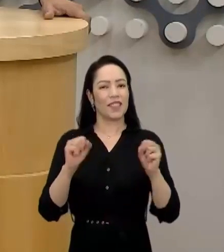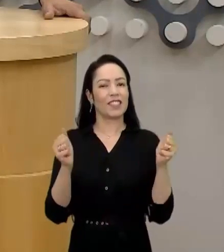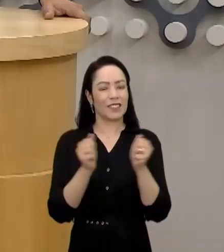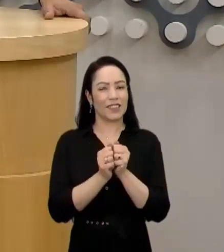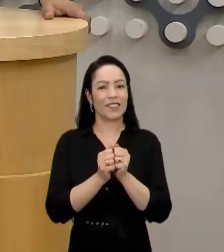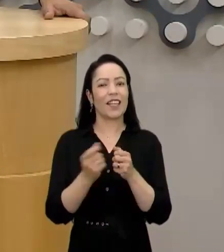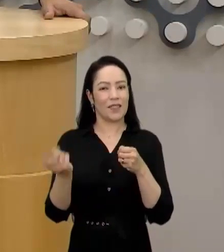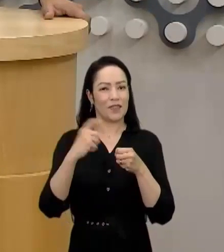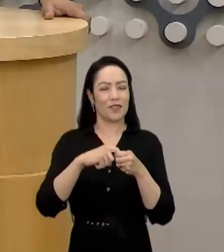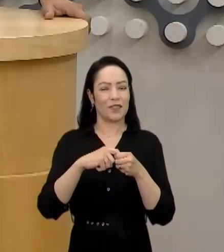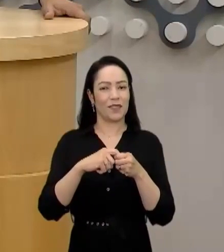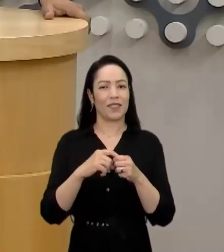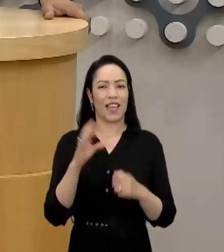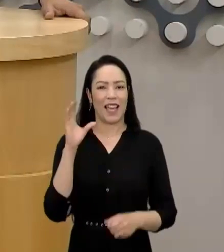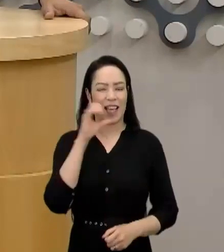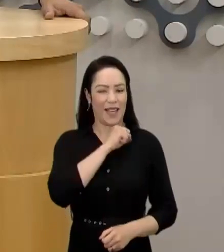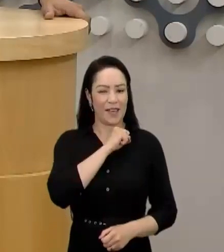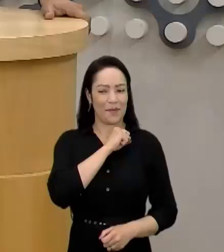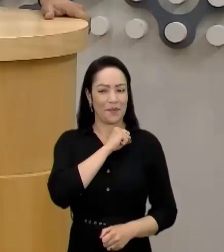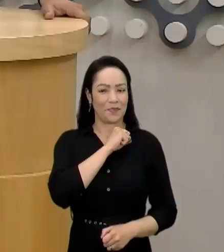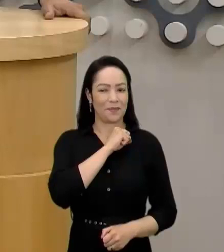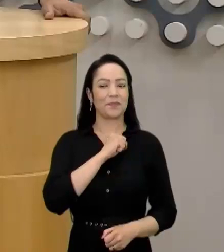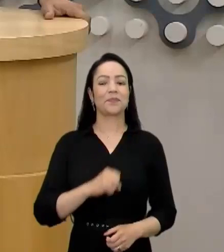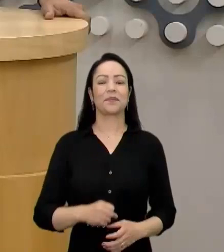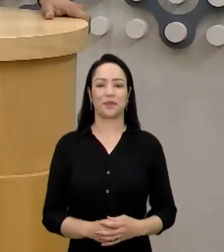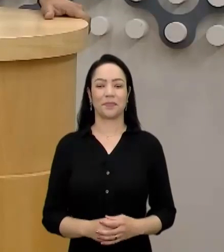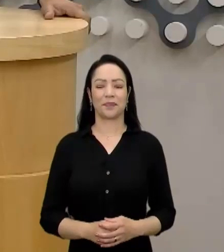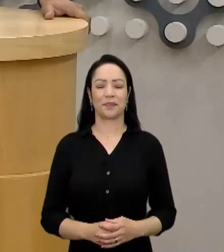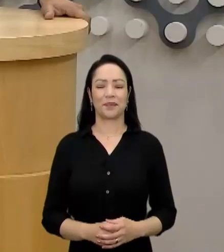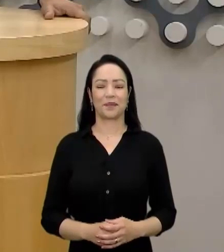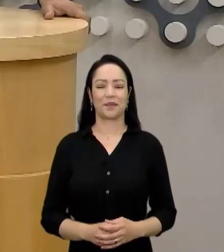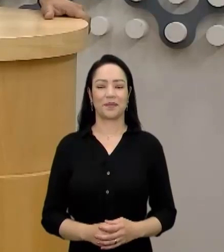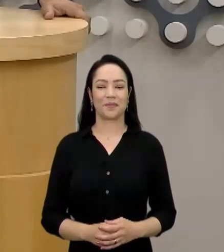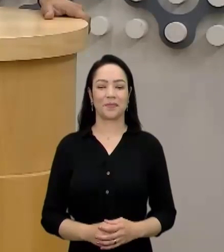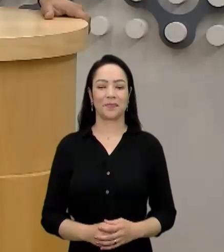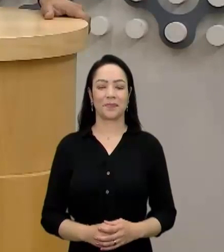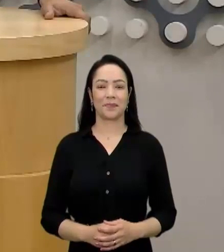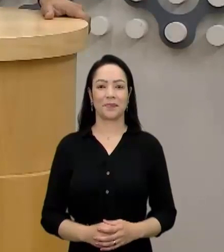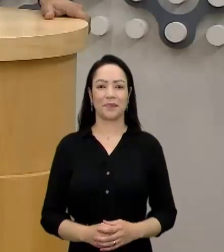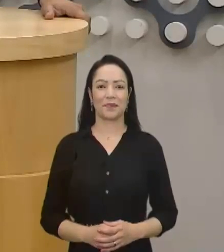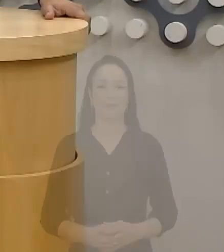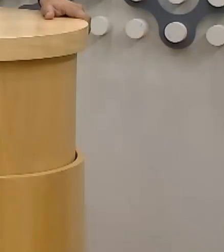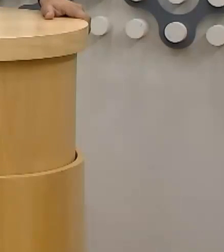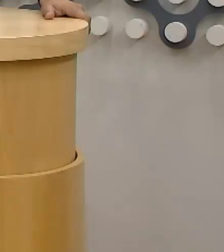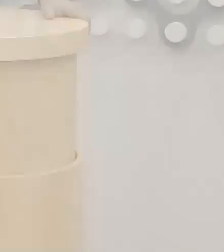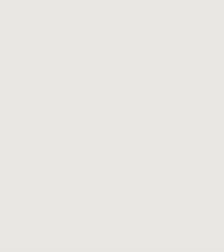conosco que a gente já volta em alguns segundos. Vem no privado aqui, ó. Roda a vinheta.